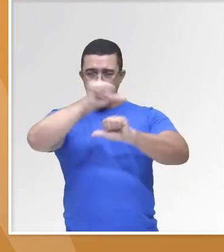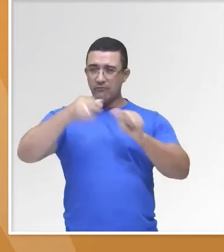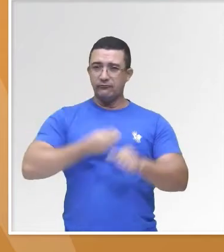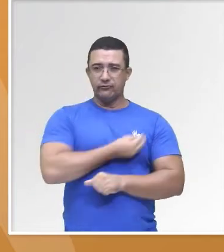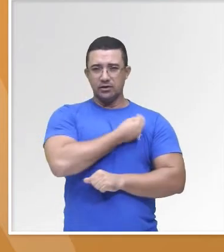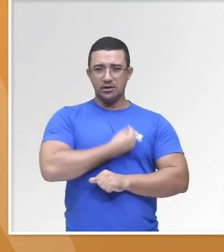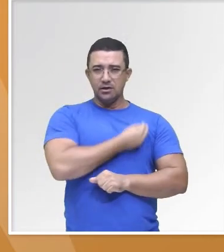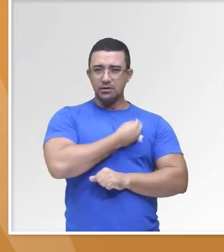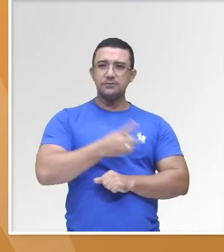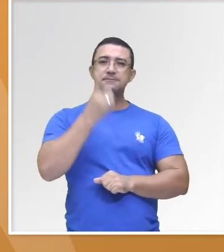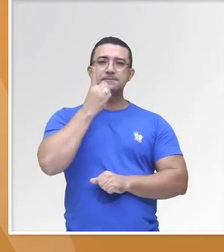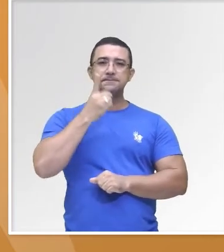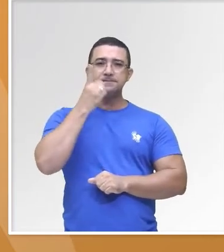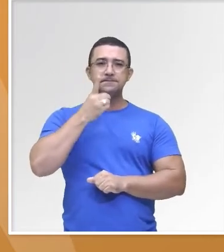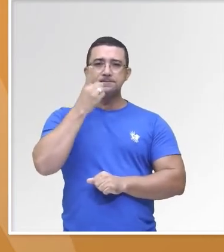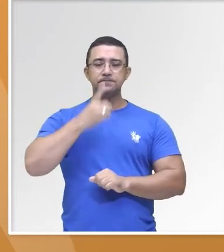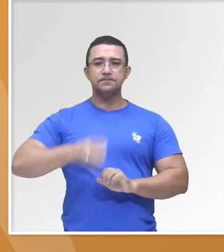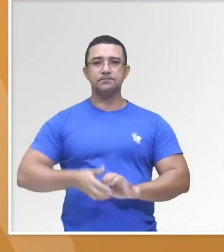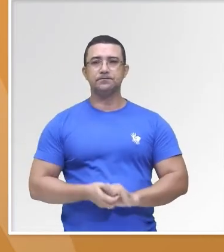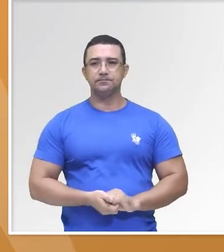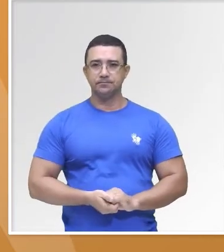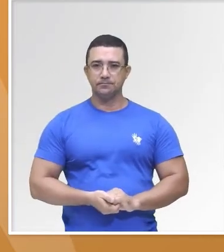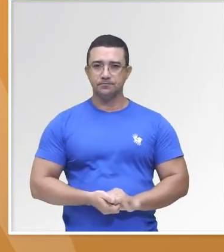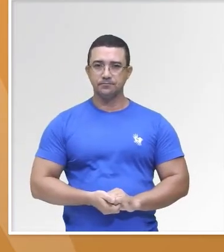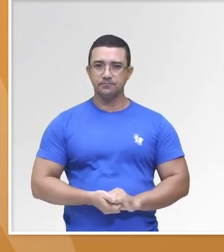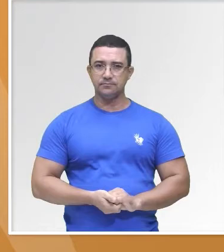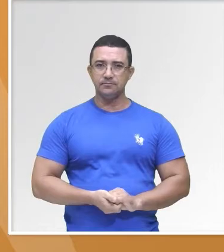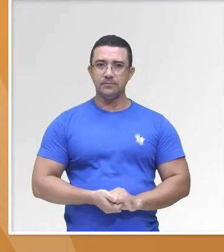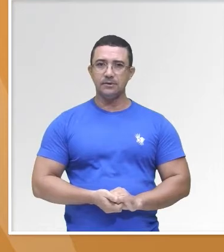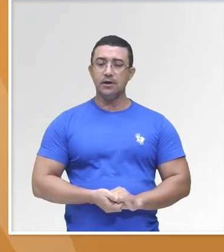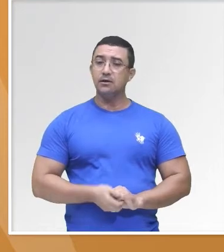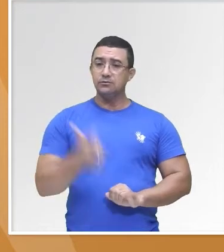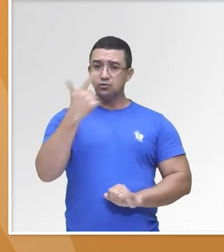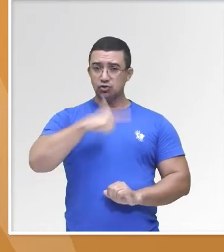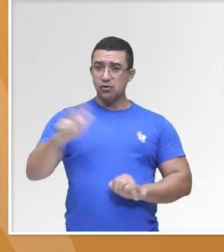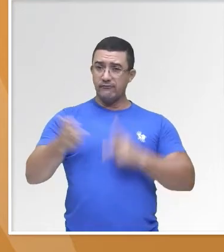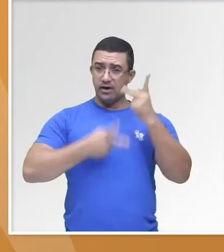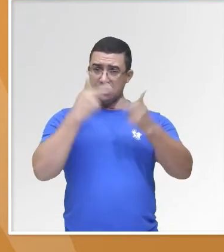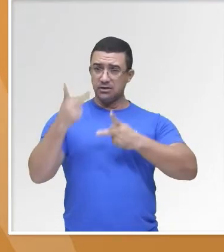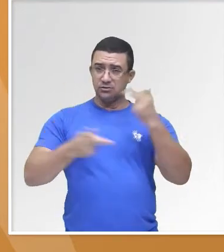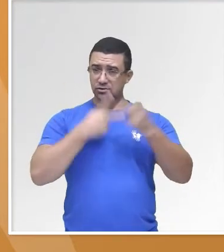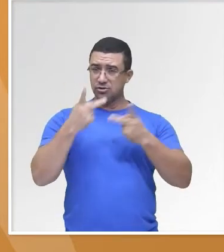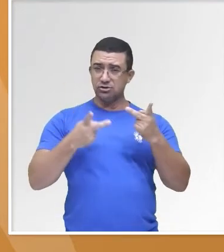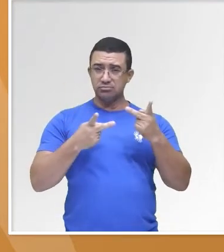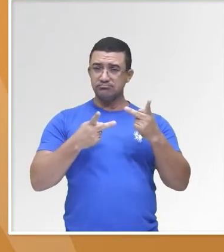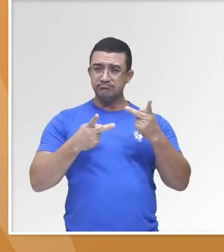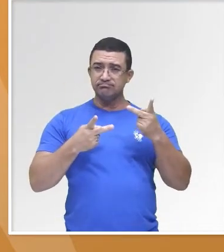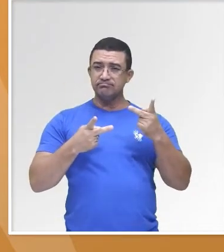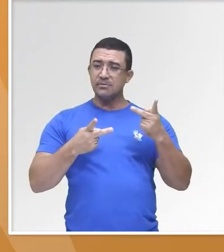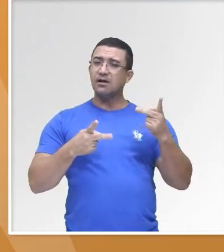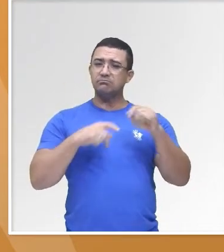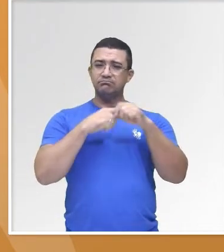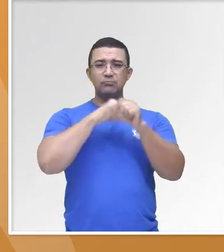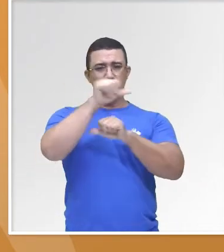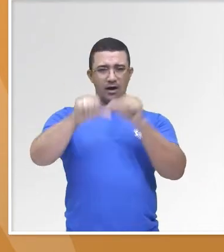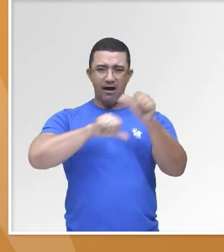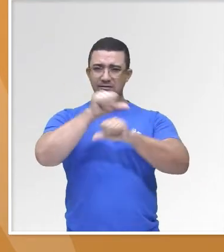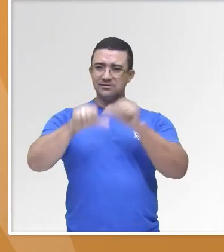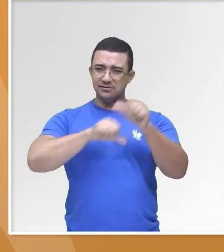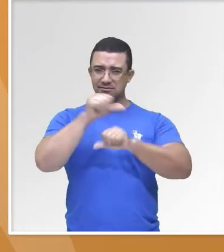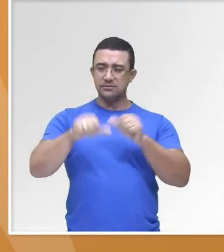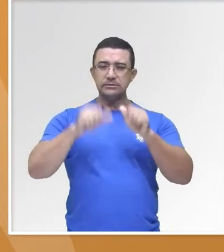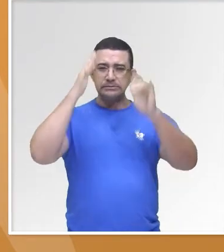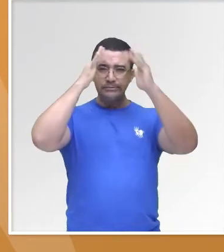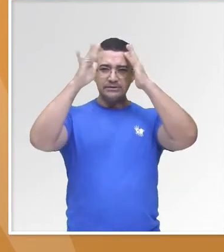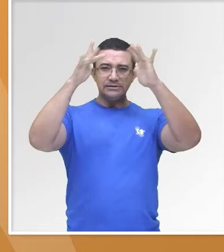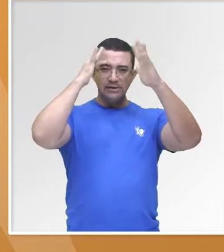diariamente. Nós vamos continuar falando dessas grandes mudanças de pensamento que vão acontecer a partir do absolutismo. E